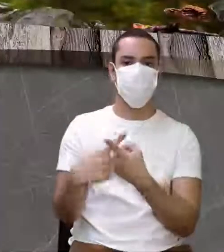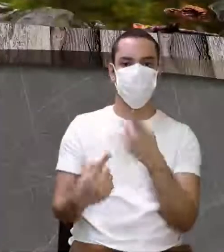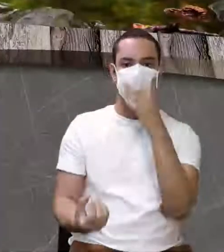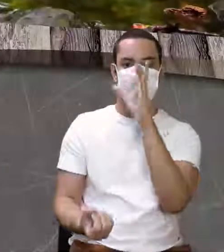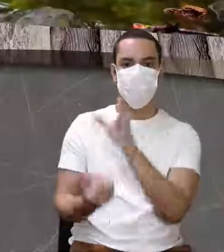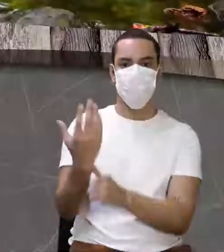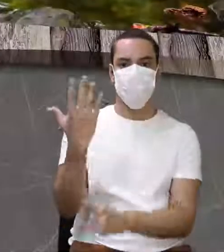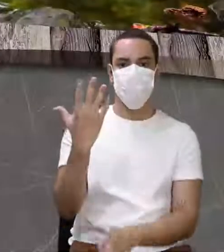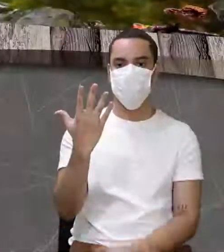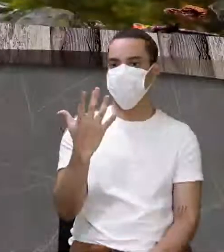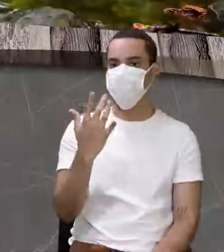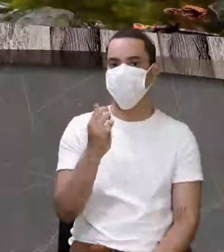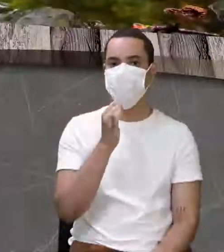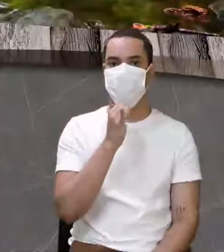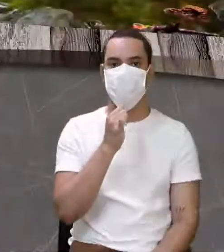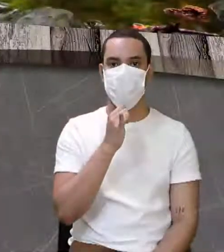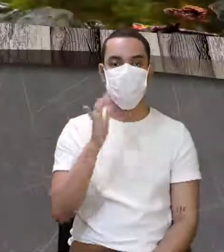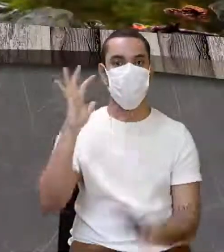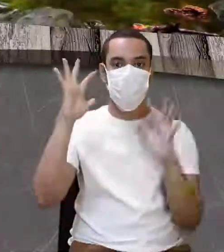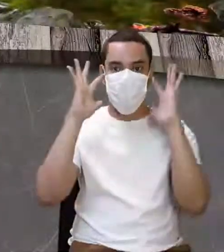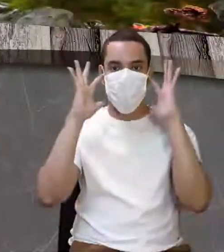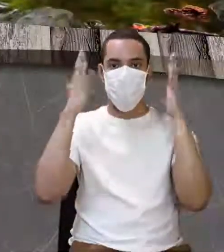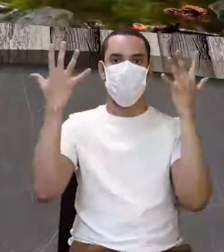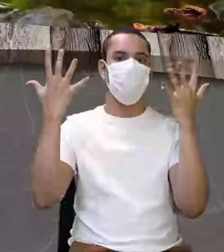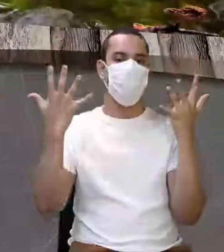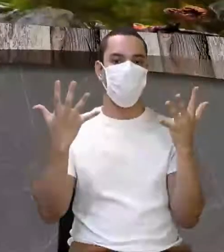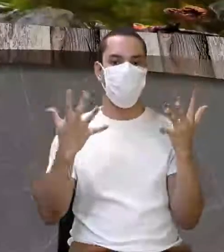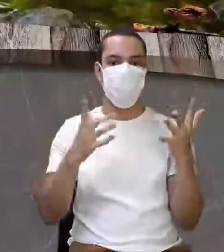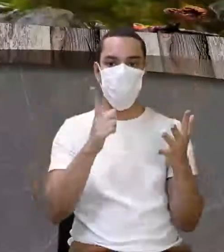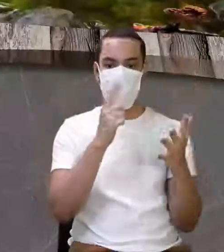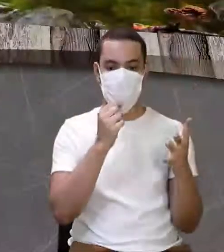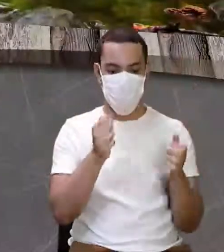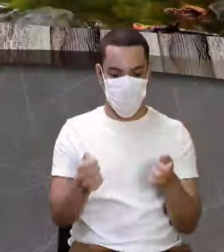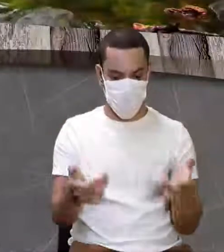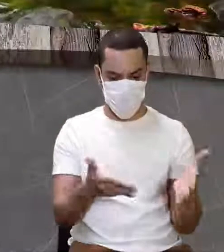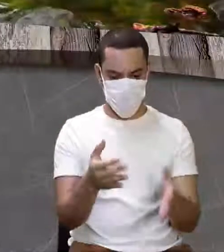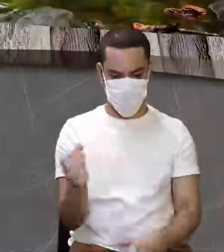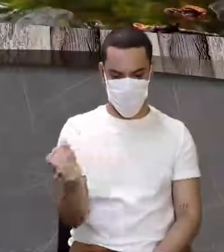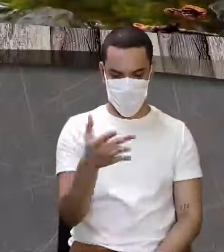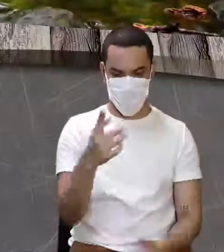uma cordilheira, de um vale, de um rio,